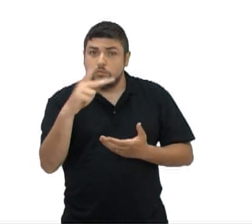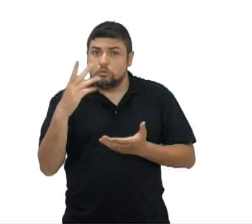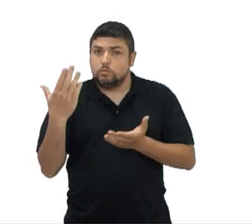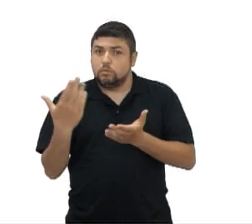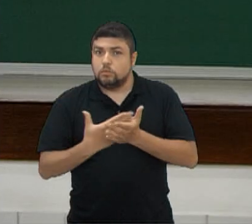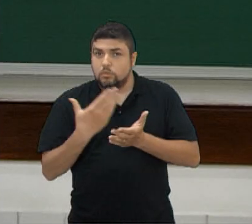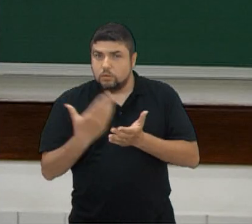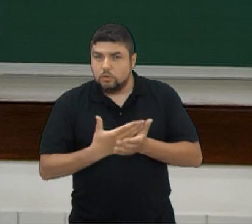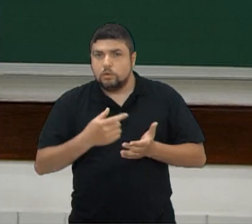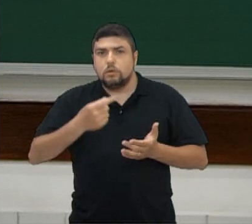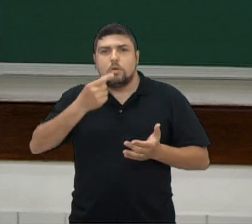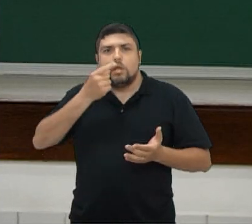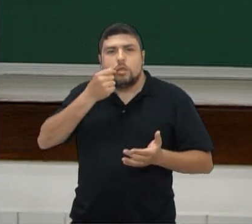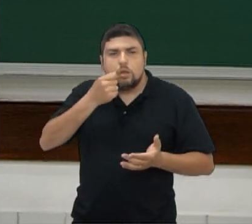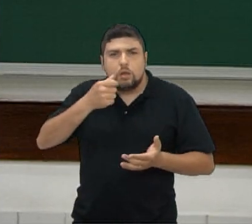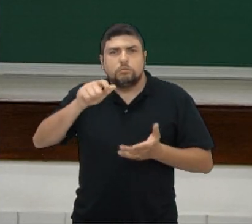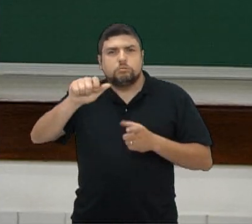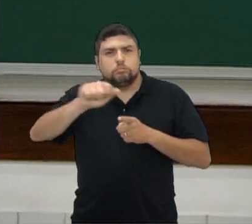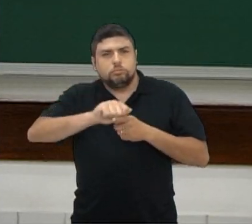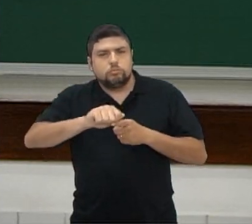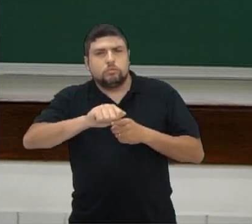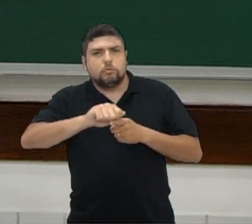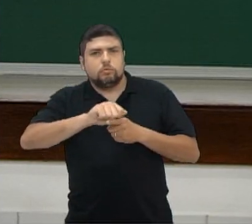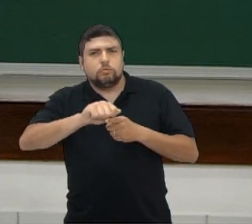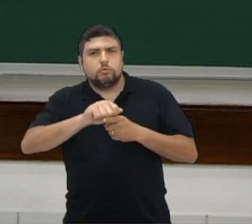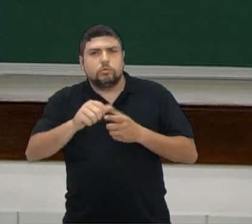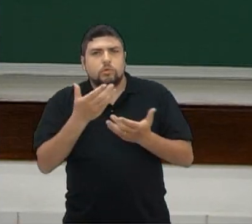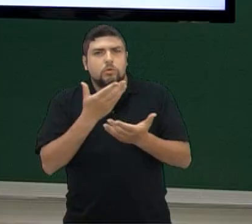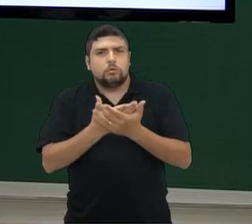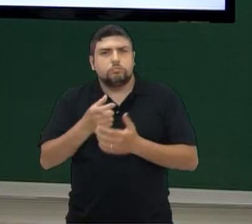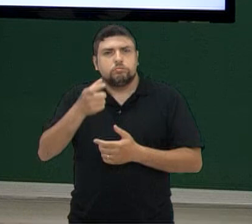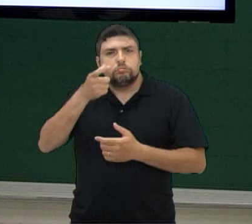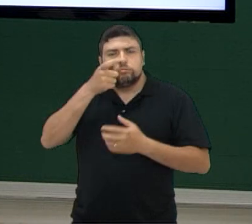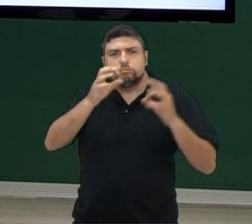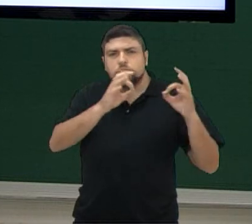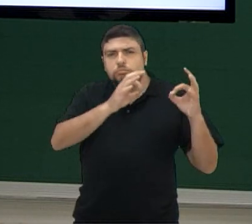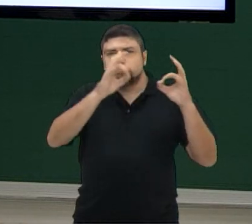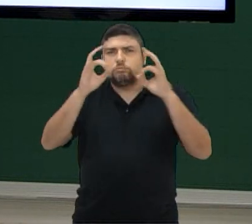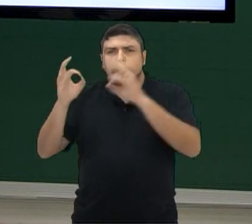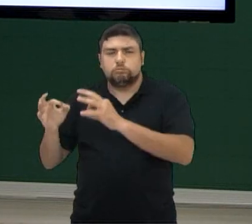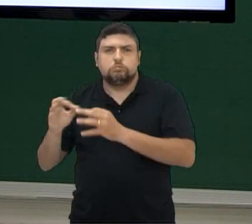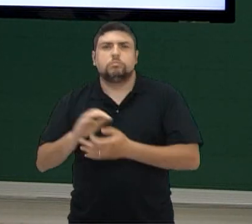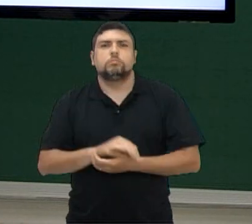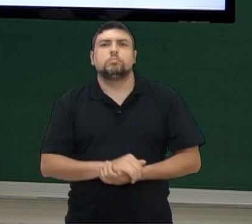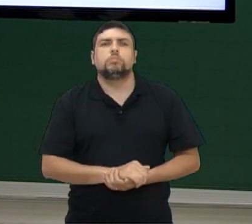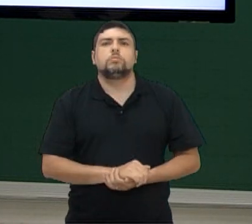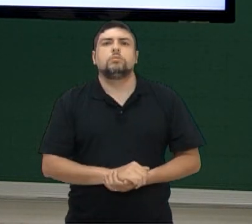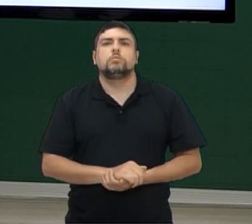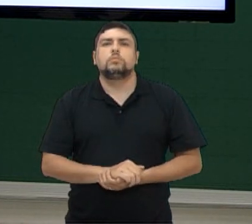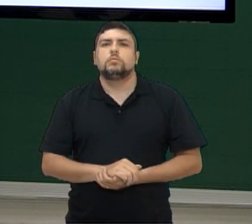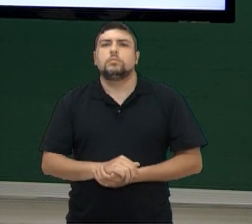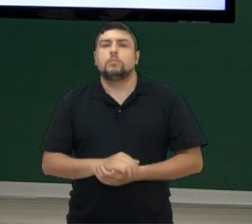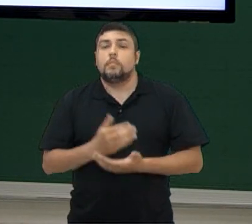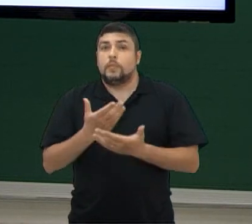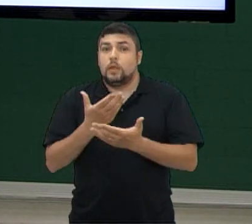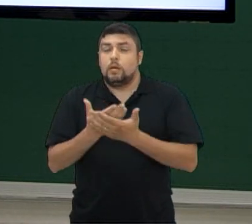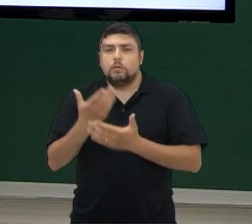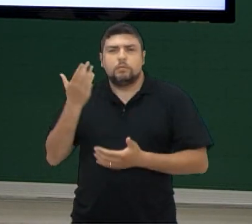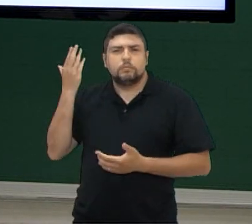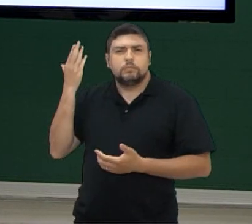os materiais, e vamos começar a nossa aula, certo? Então, na aula passada, a gente trabalhou